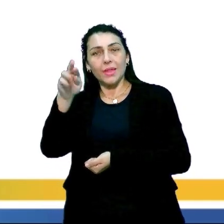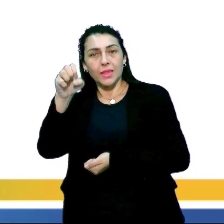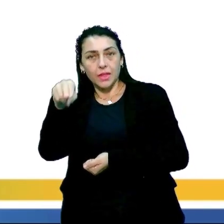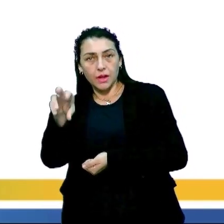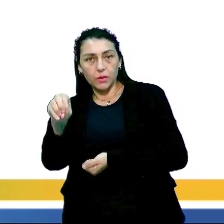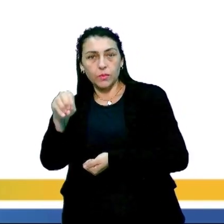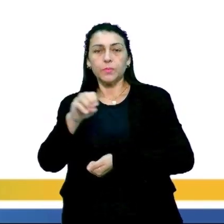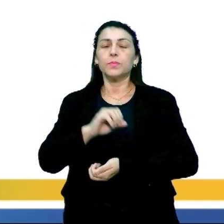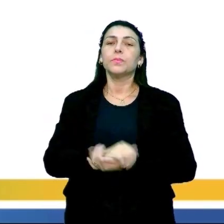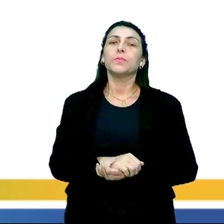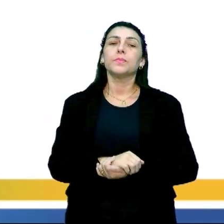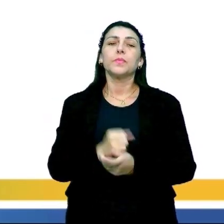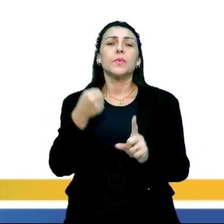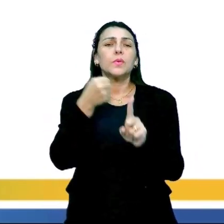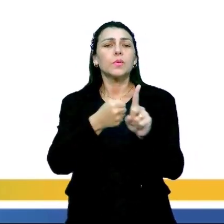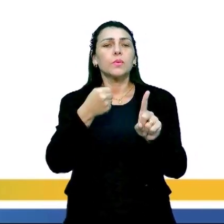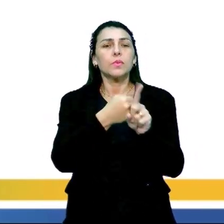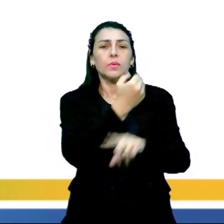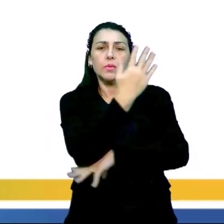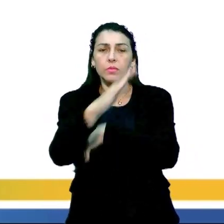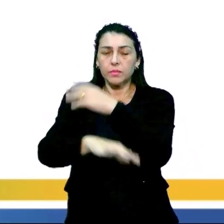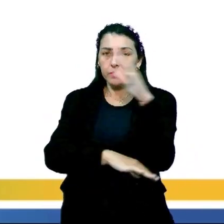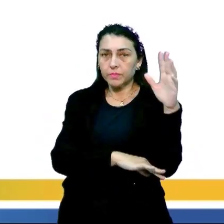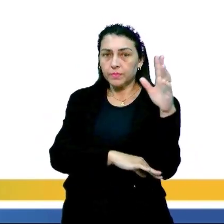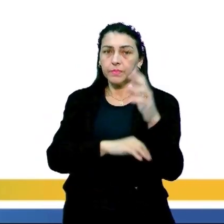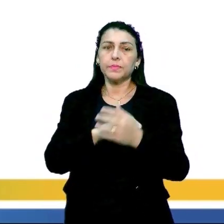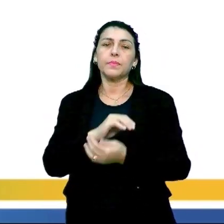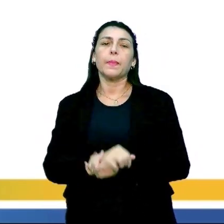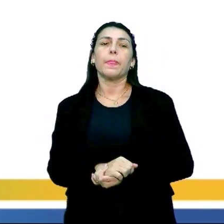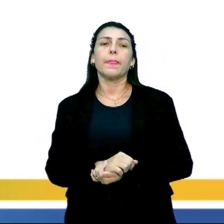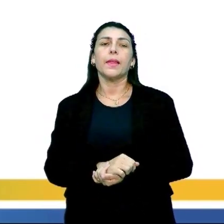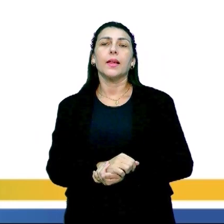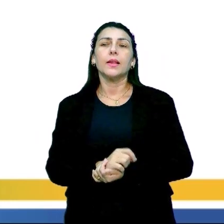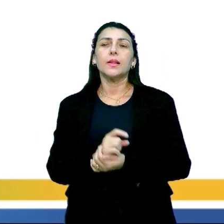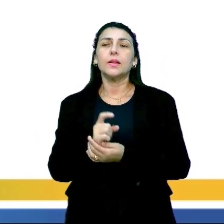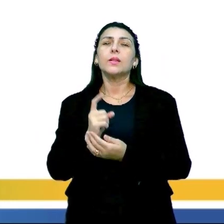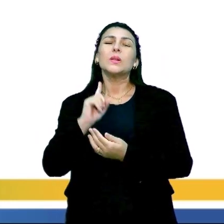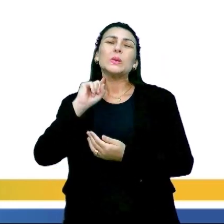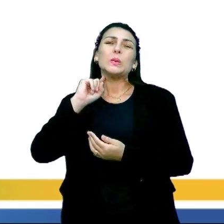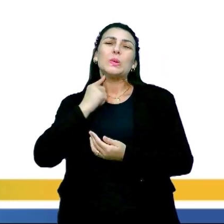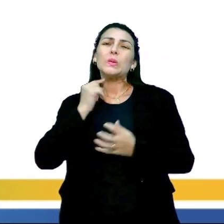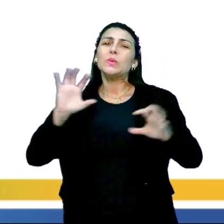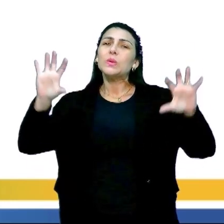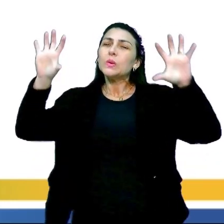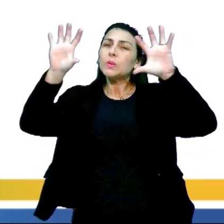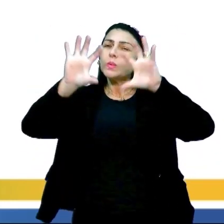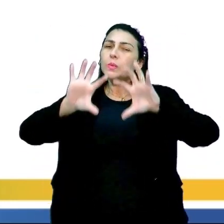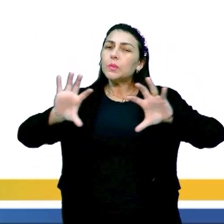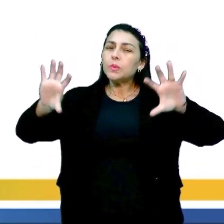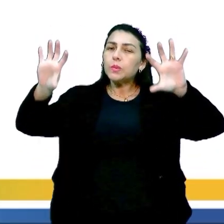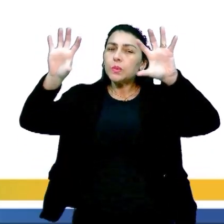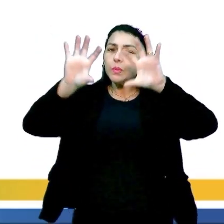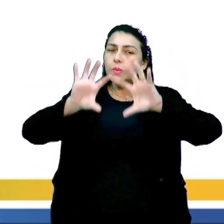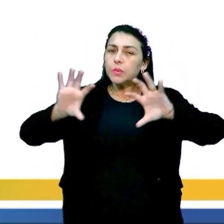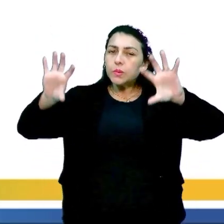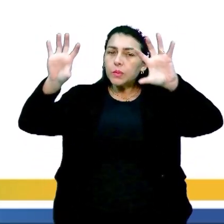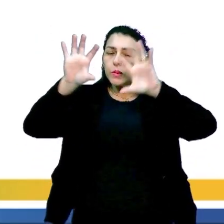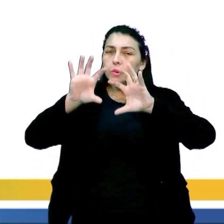Vamos lá. Bom, impactos ambientais. Quais são? Poluição